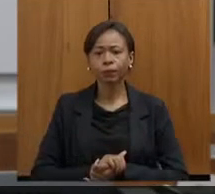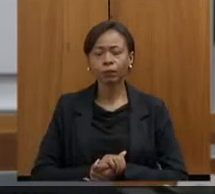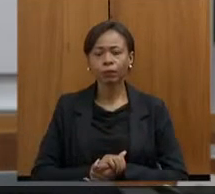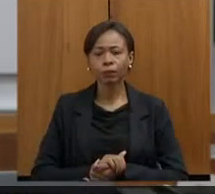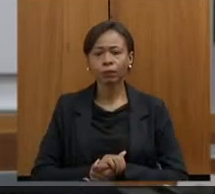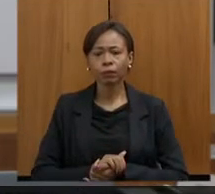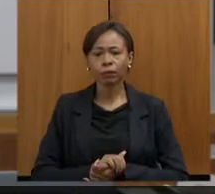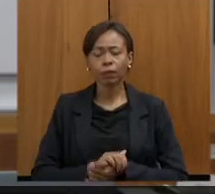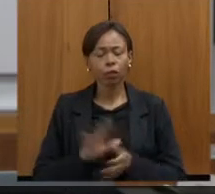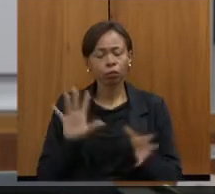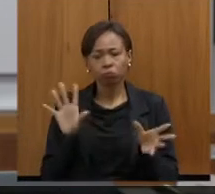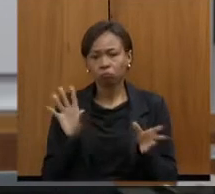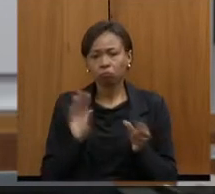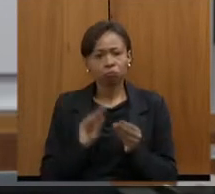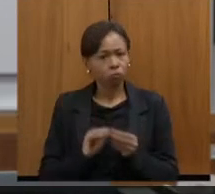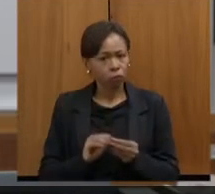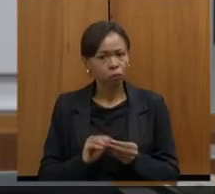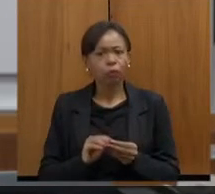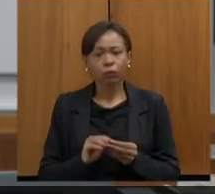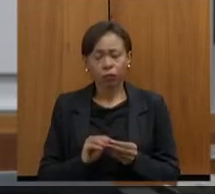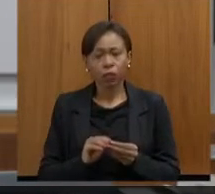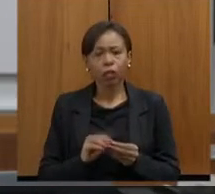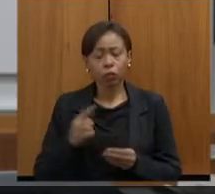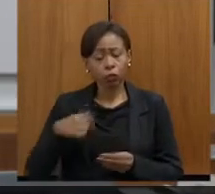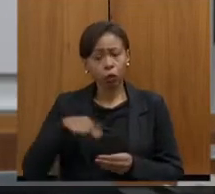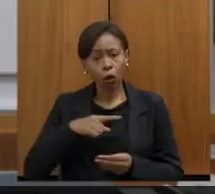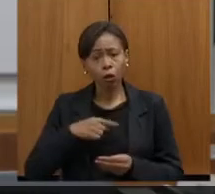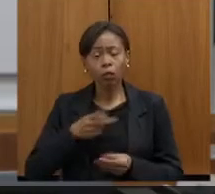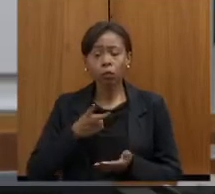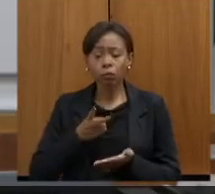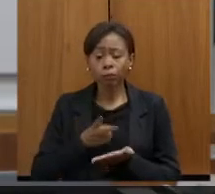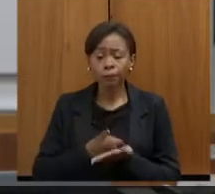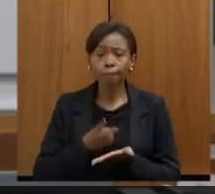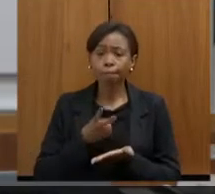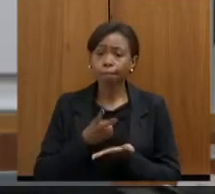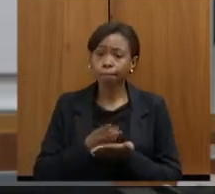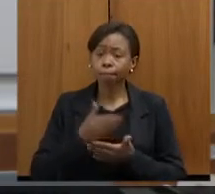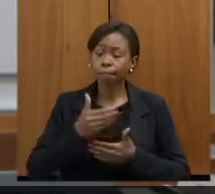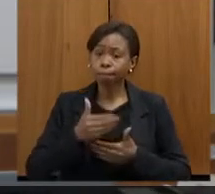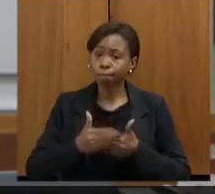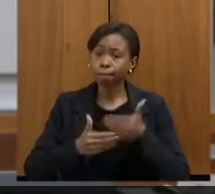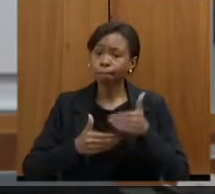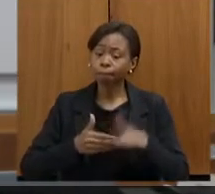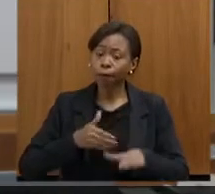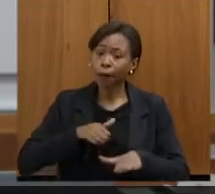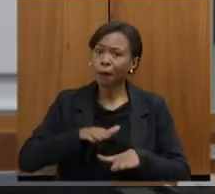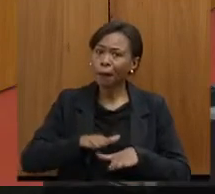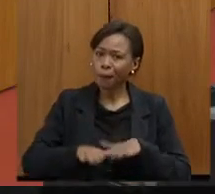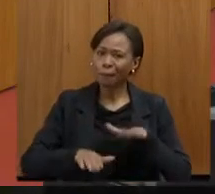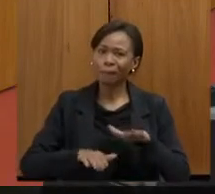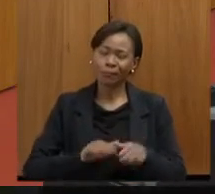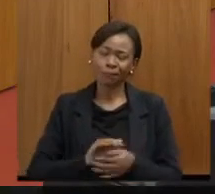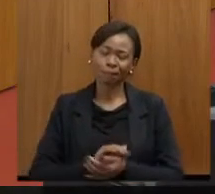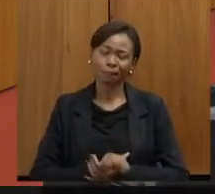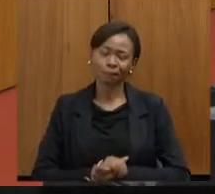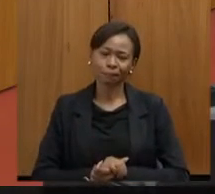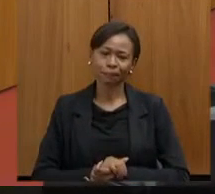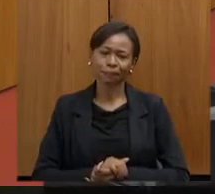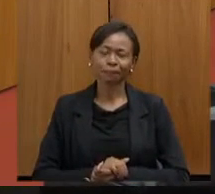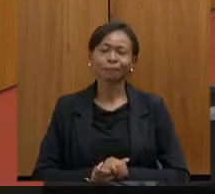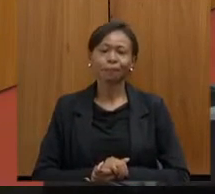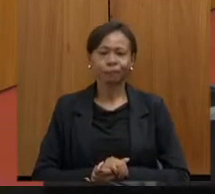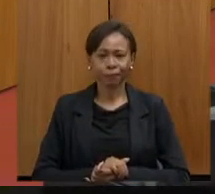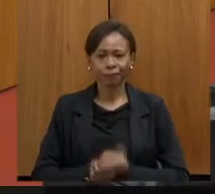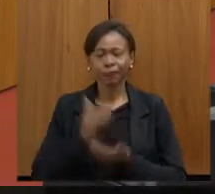é isso, acho que estamos caminhando a passos largos. Quero